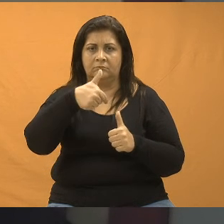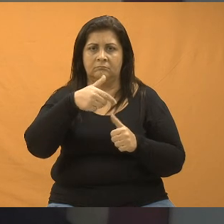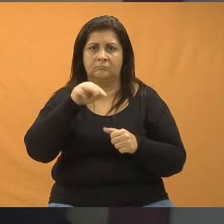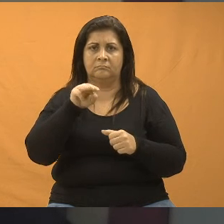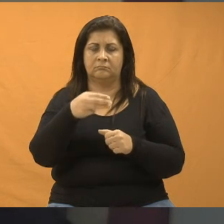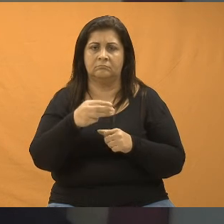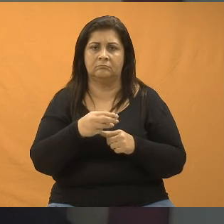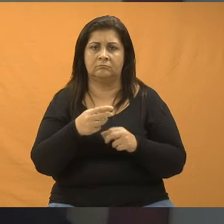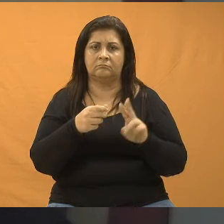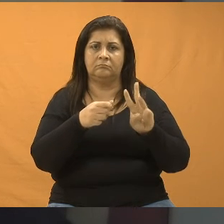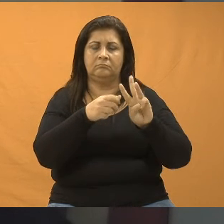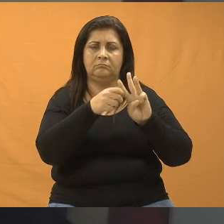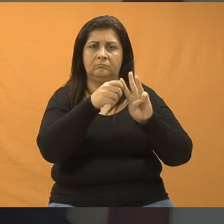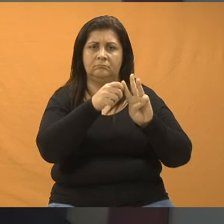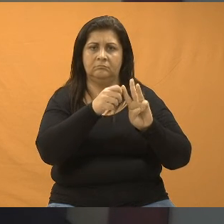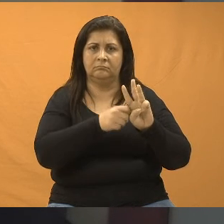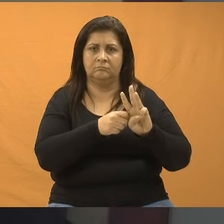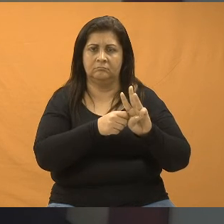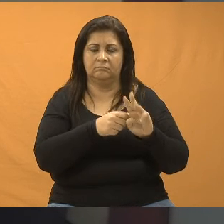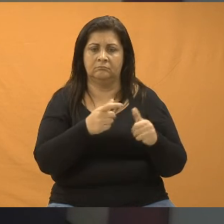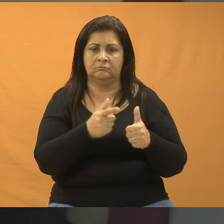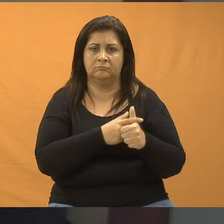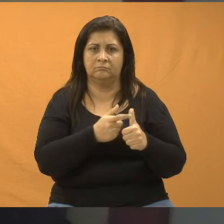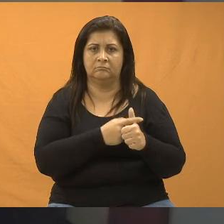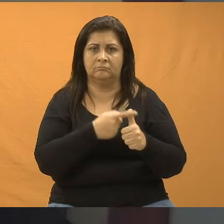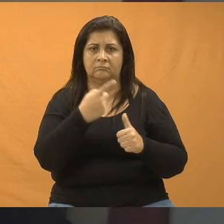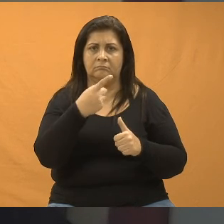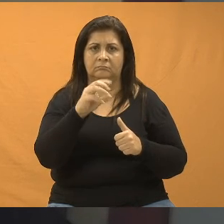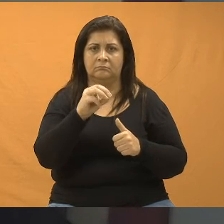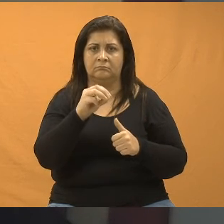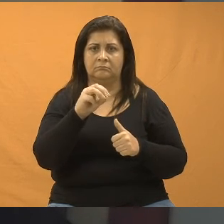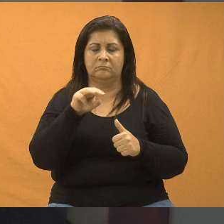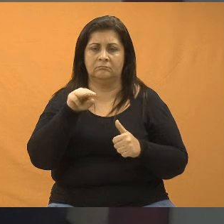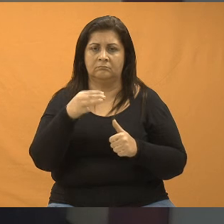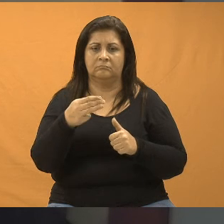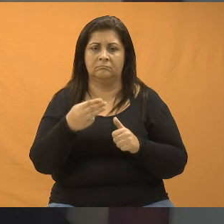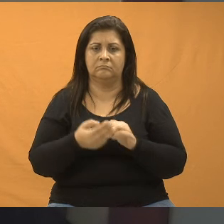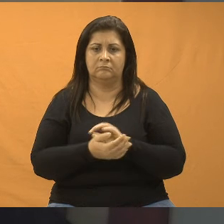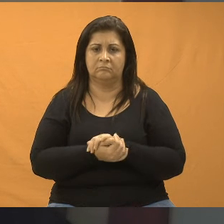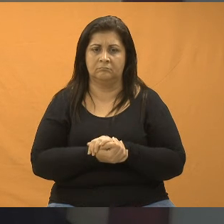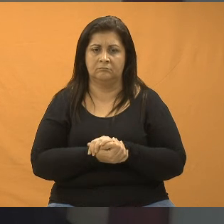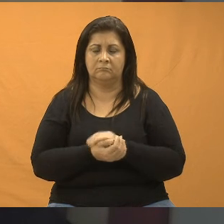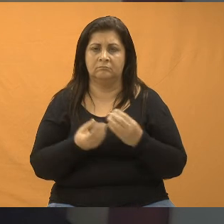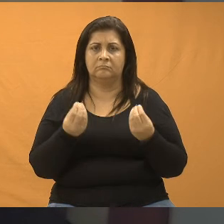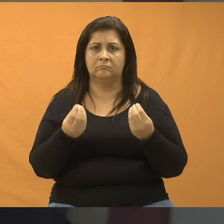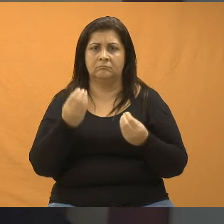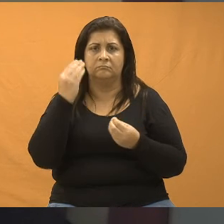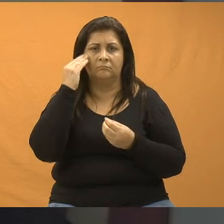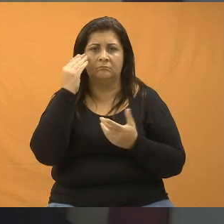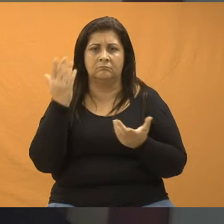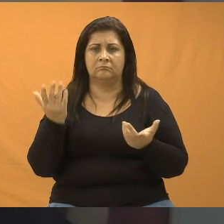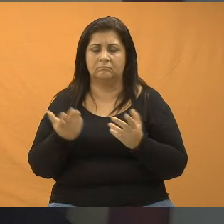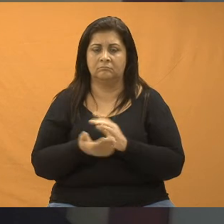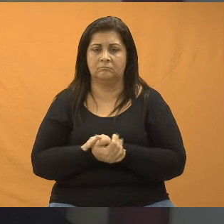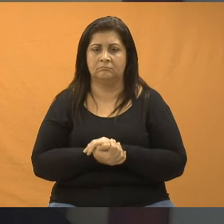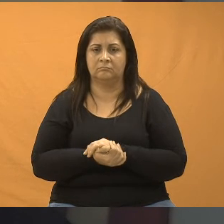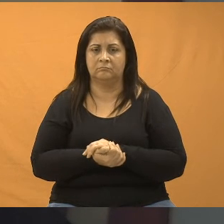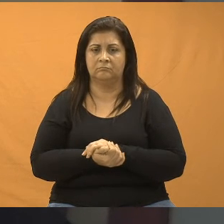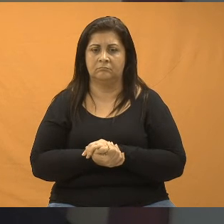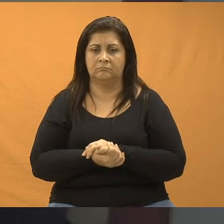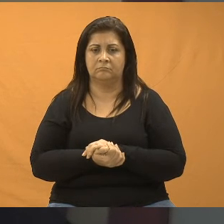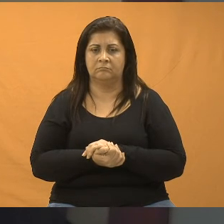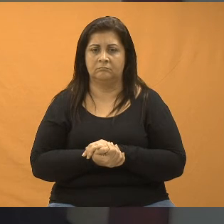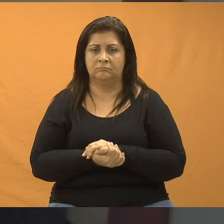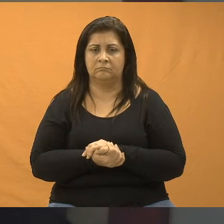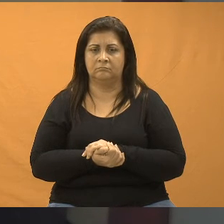meses depois, essa dívida já tinha pulado para 10 milhões. Dá para entender o